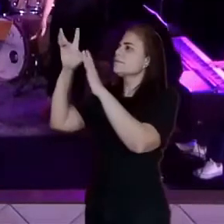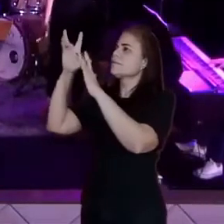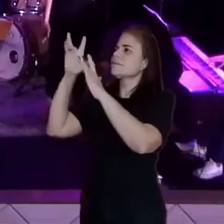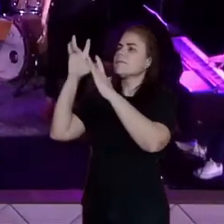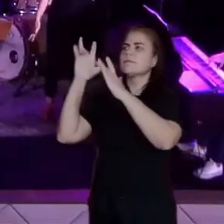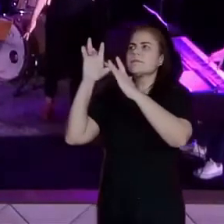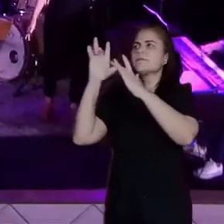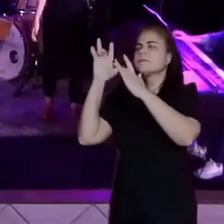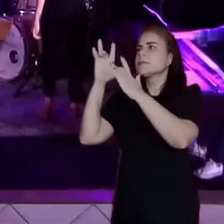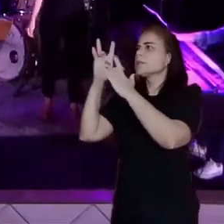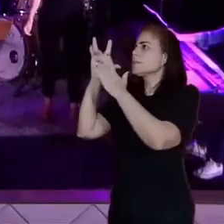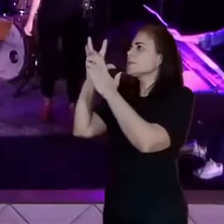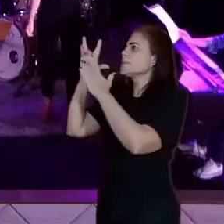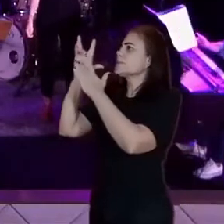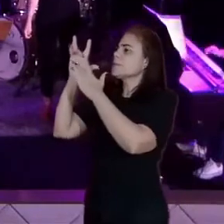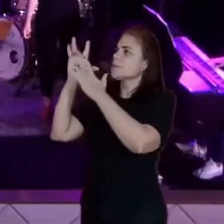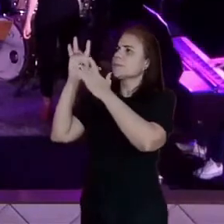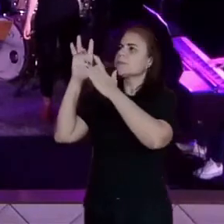Jesus